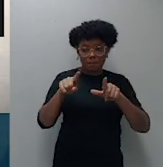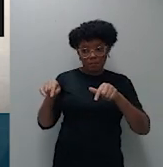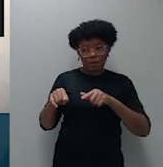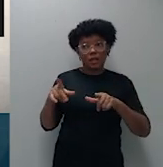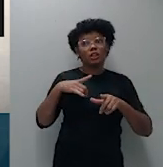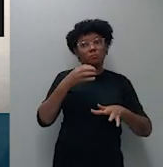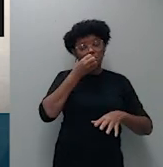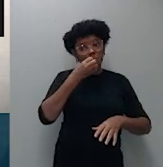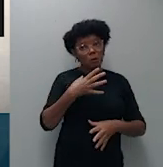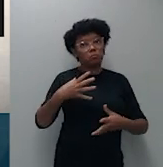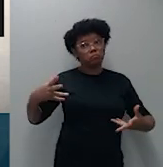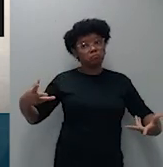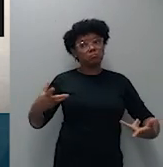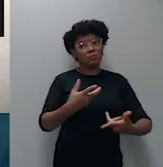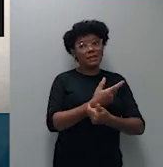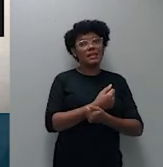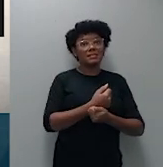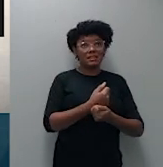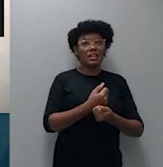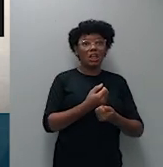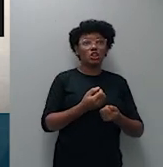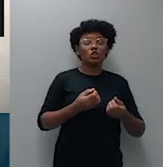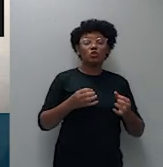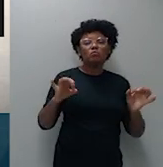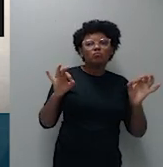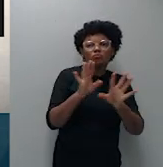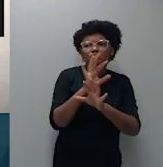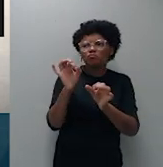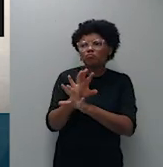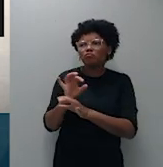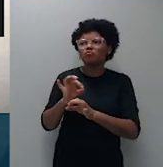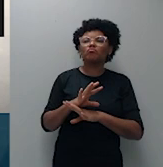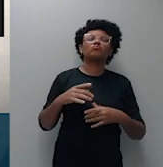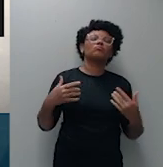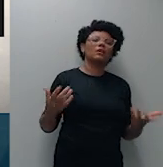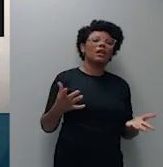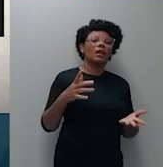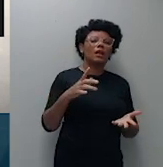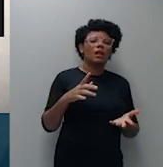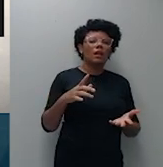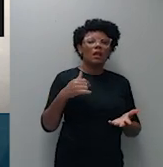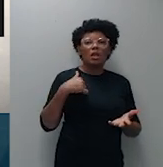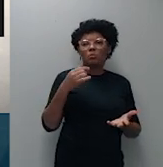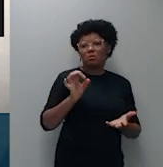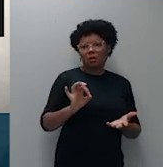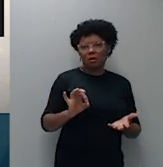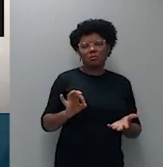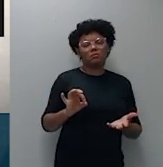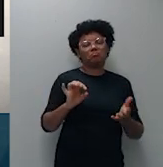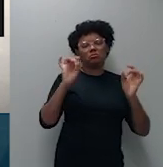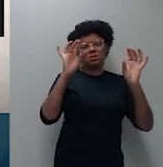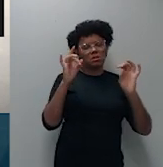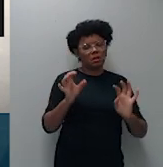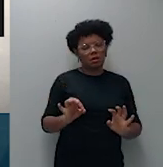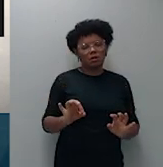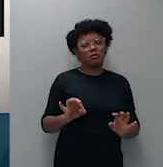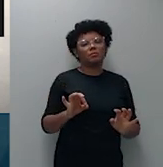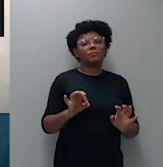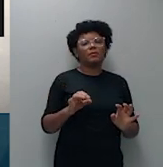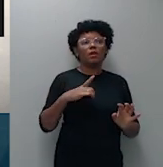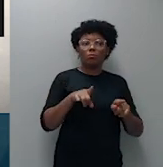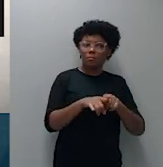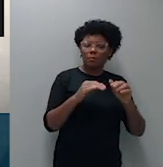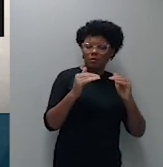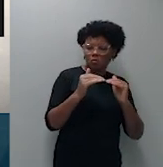expressivos resultados do ano apresentados por vossa excelência eu não tenho qualquer destaque adiamento